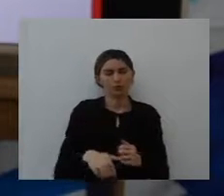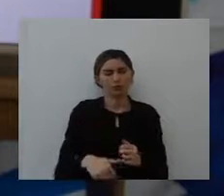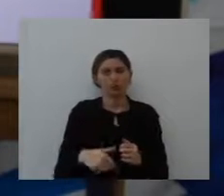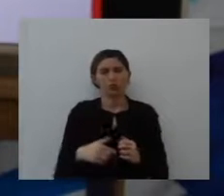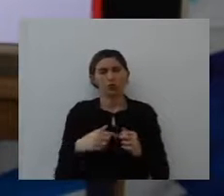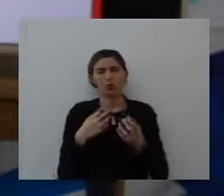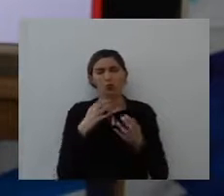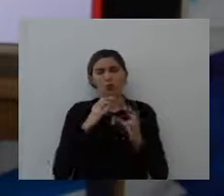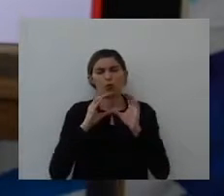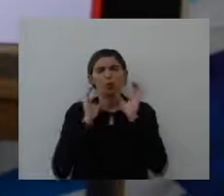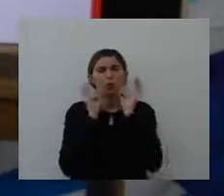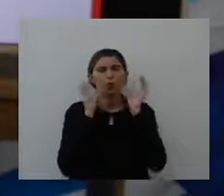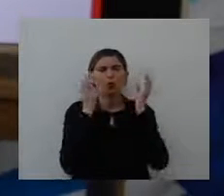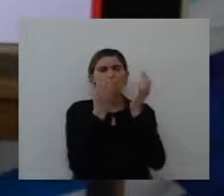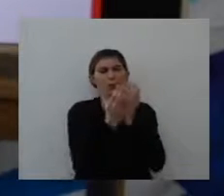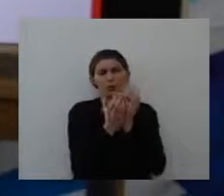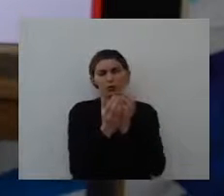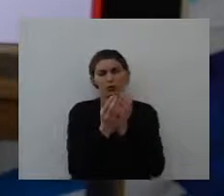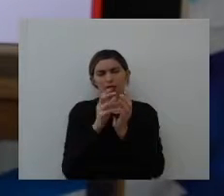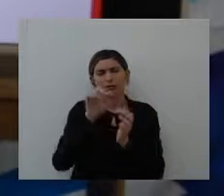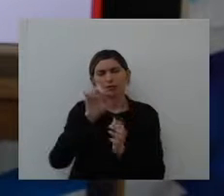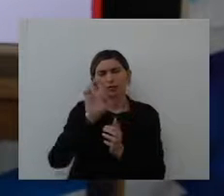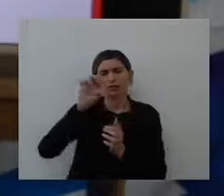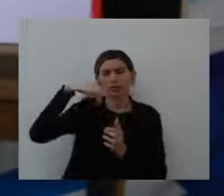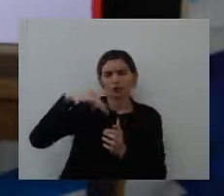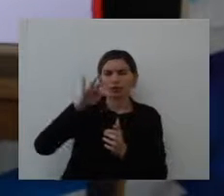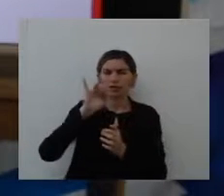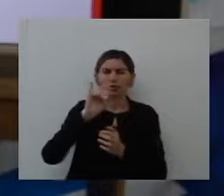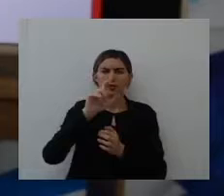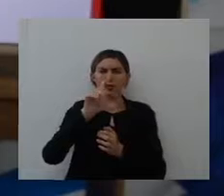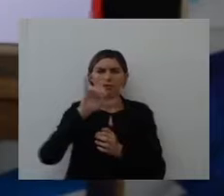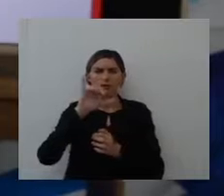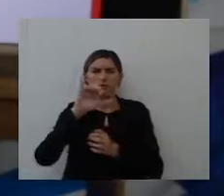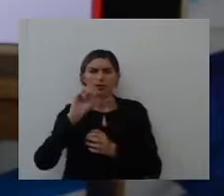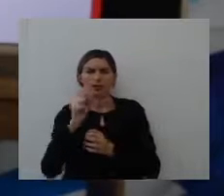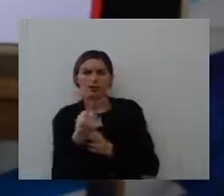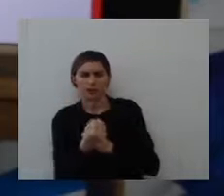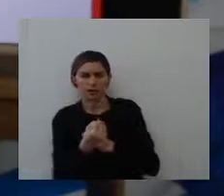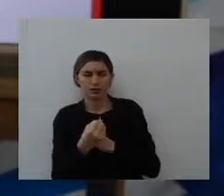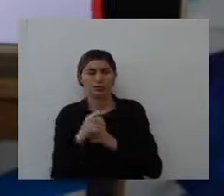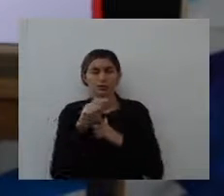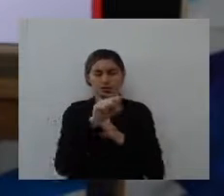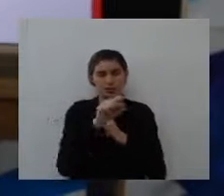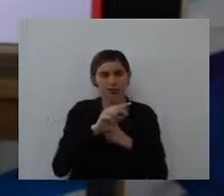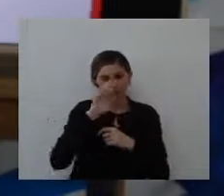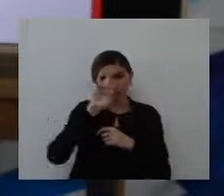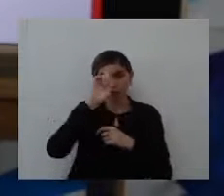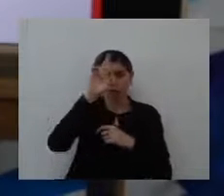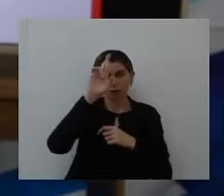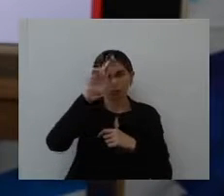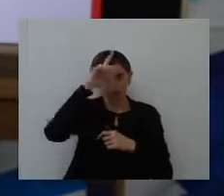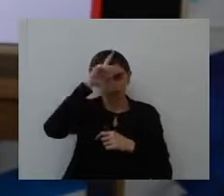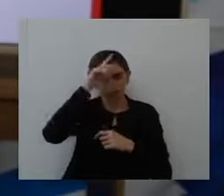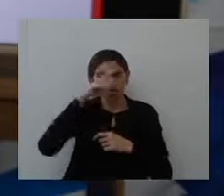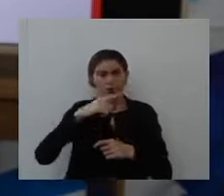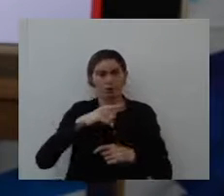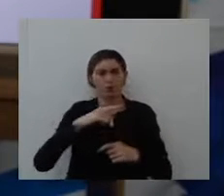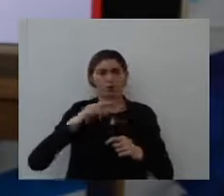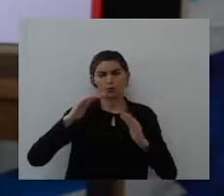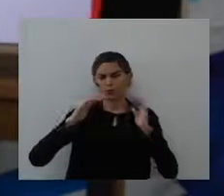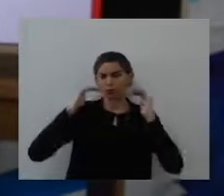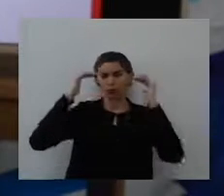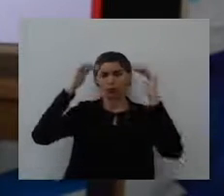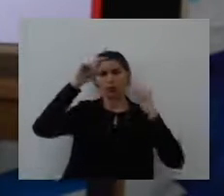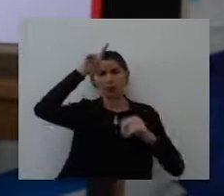de comunidades gentílicas. E esses paters, eles seriam uma espécie de patriarca,